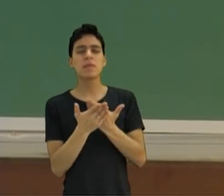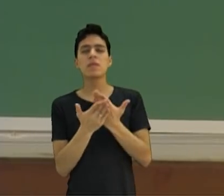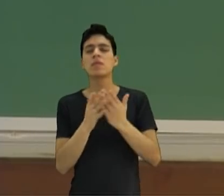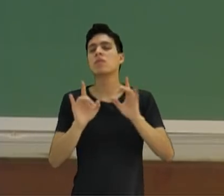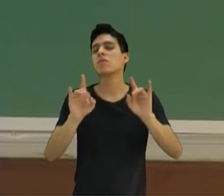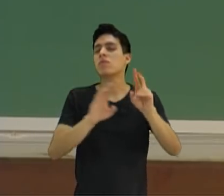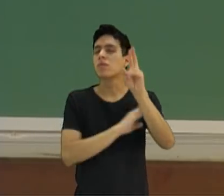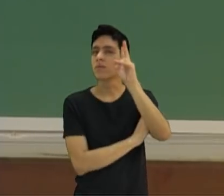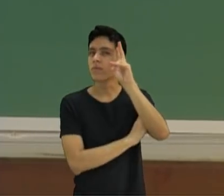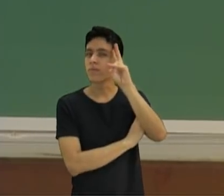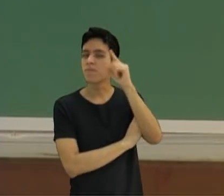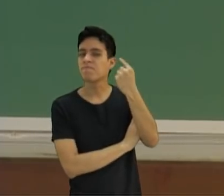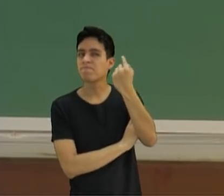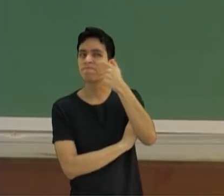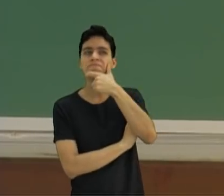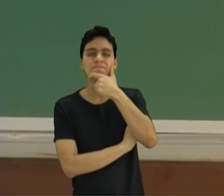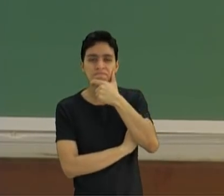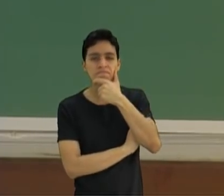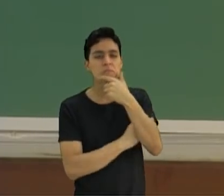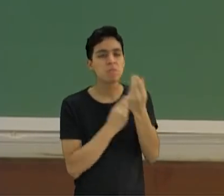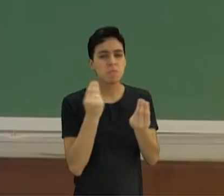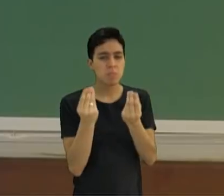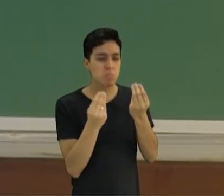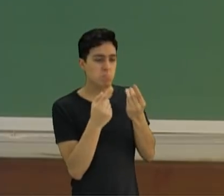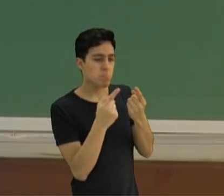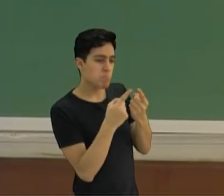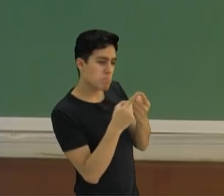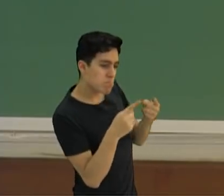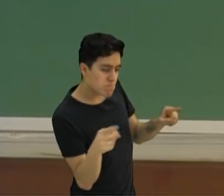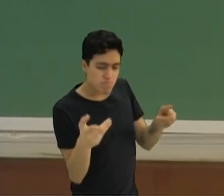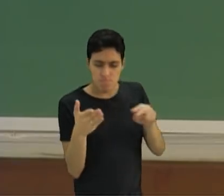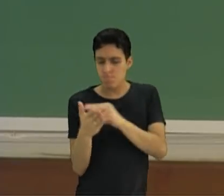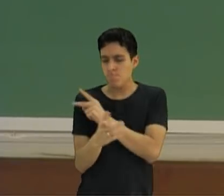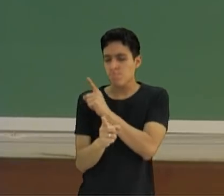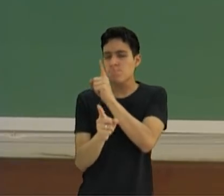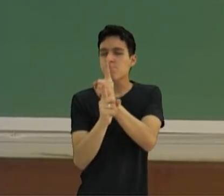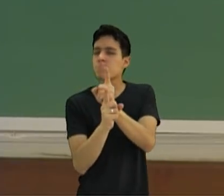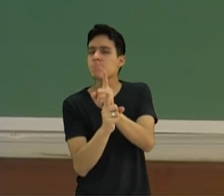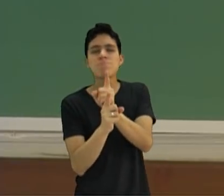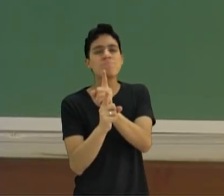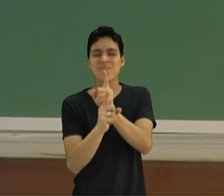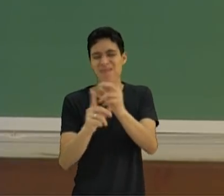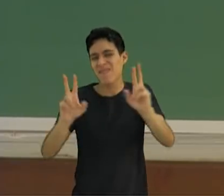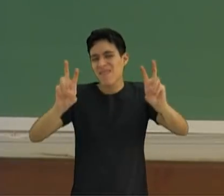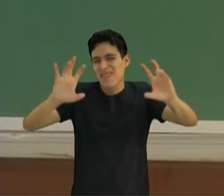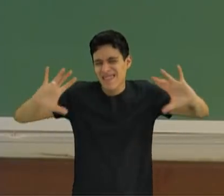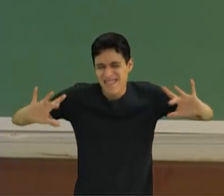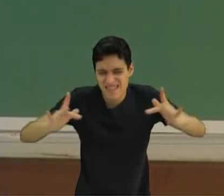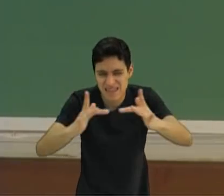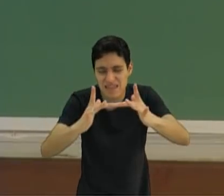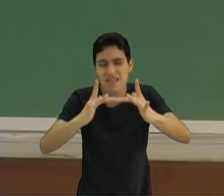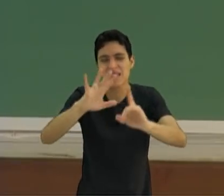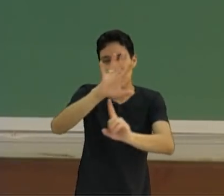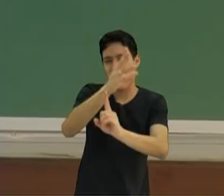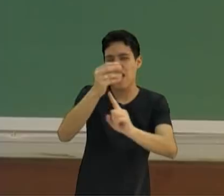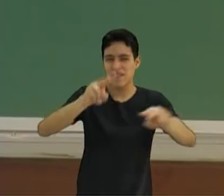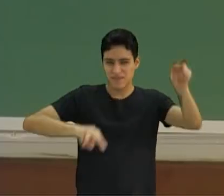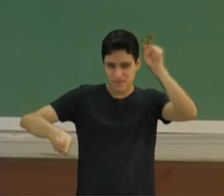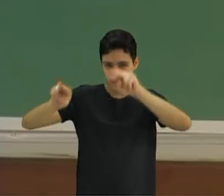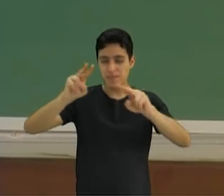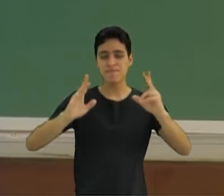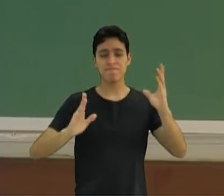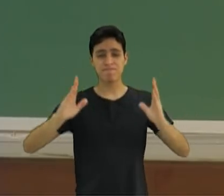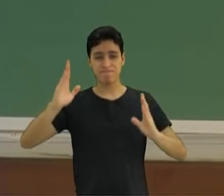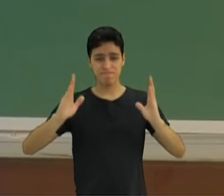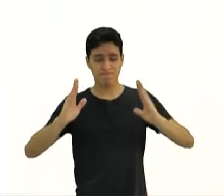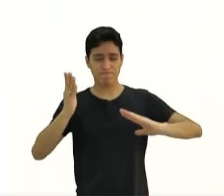viu o encontro entre música e dança nas artes visuais, da idade contemporânea,